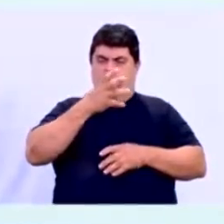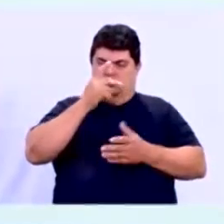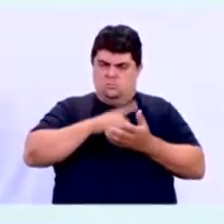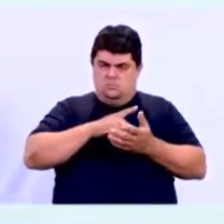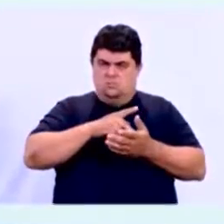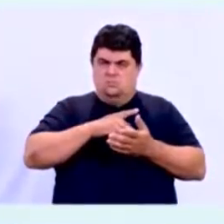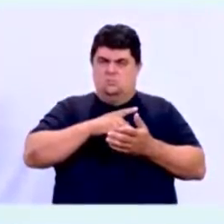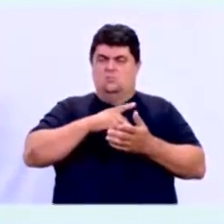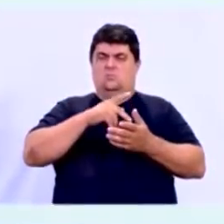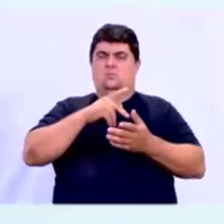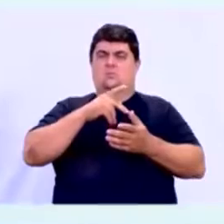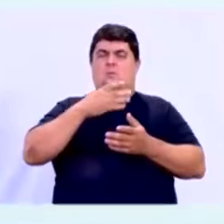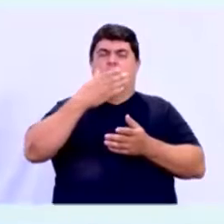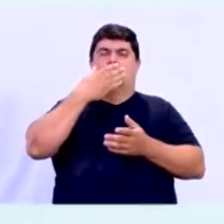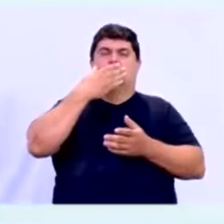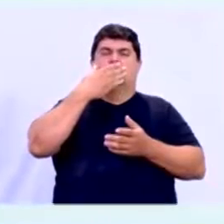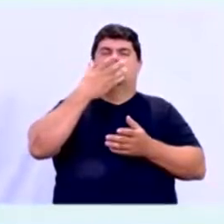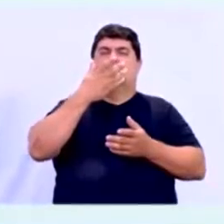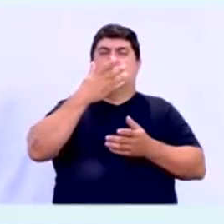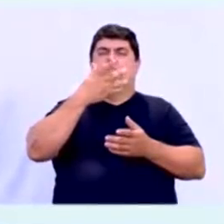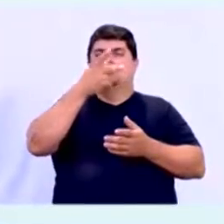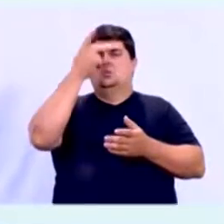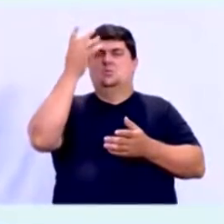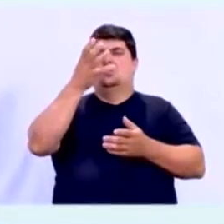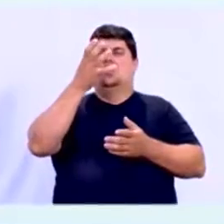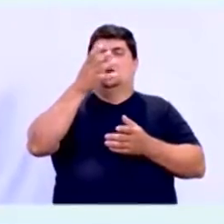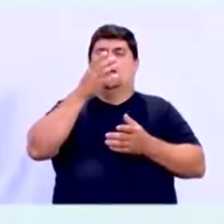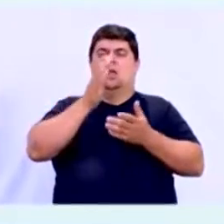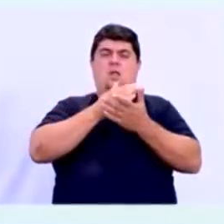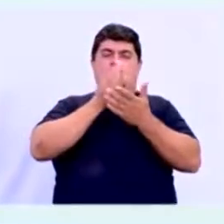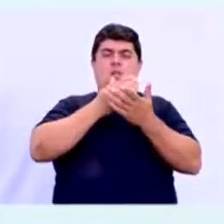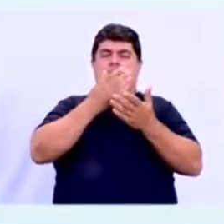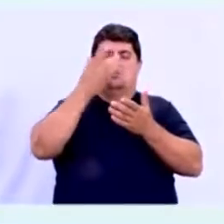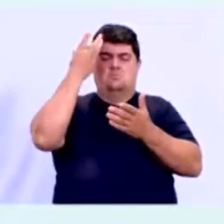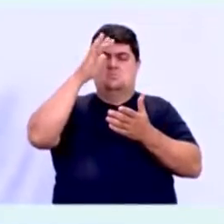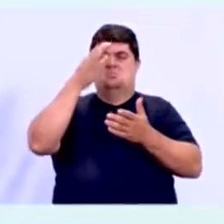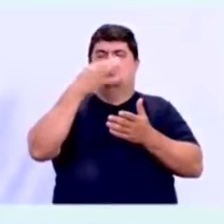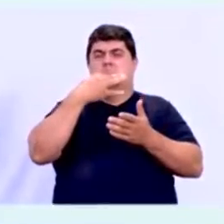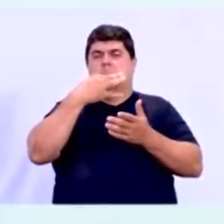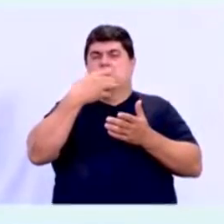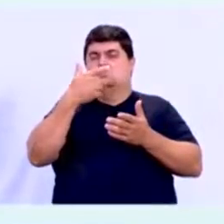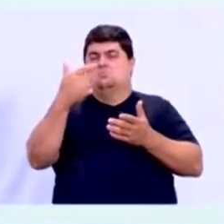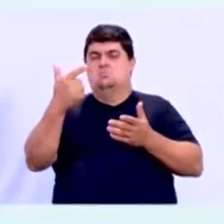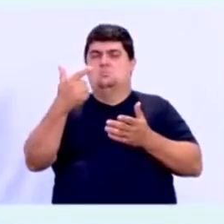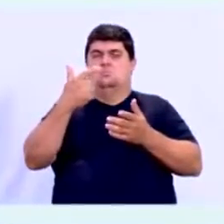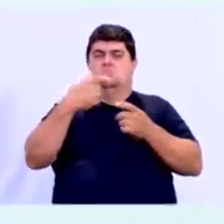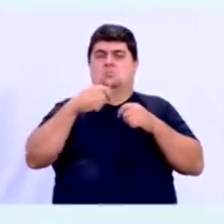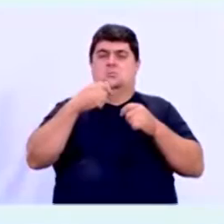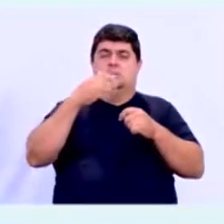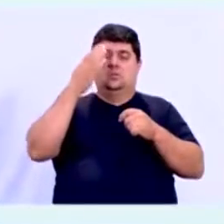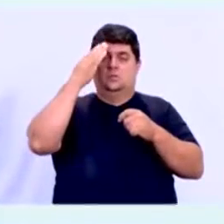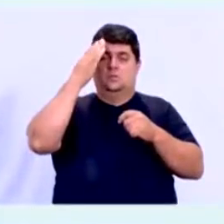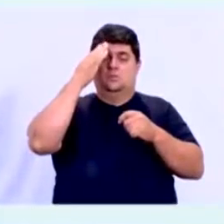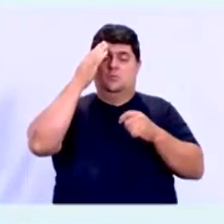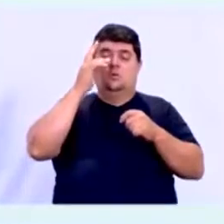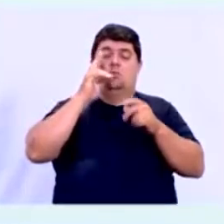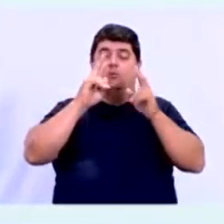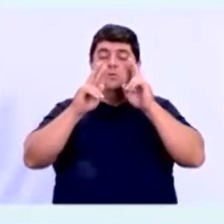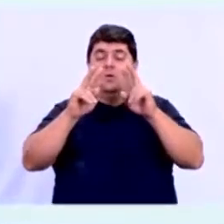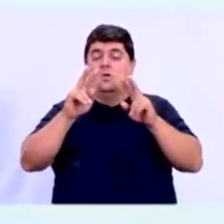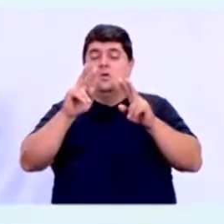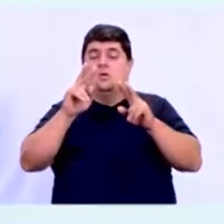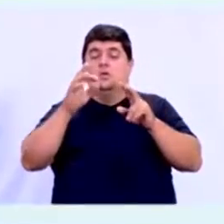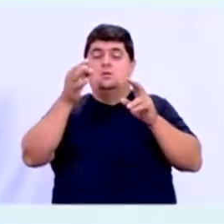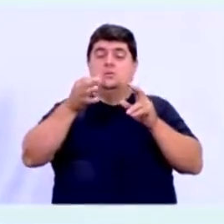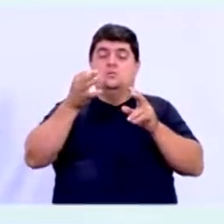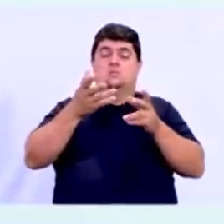produto ou serviço? Que tipo de pessoa possui interesse nesse produto ou serviço? Então, você deve questionar, deve buscar aí, traçar aí um perfil,